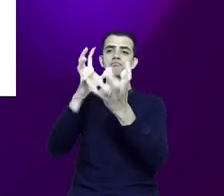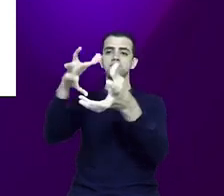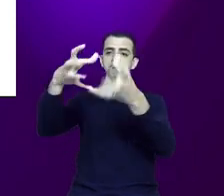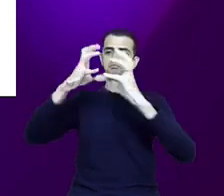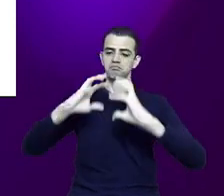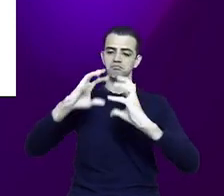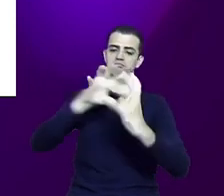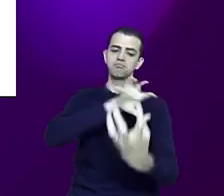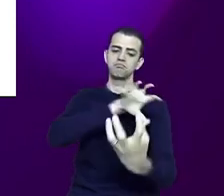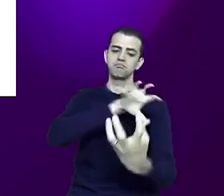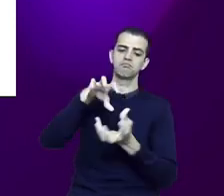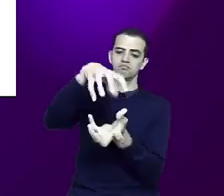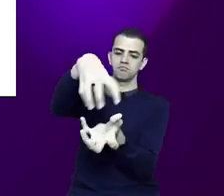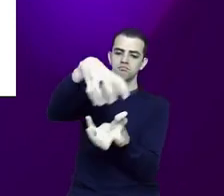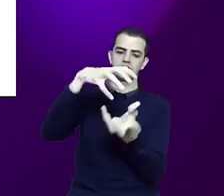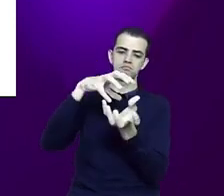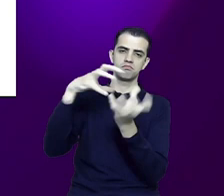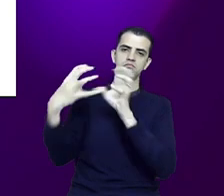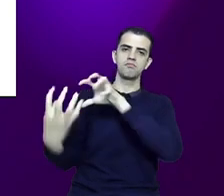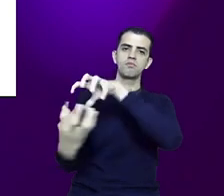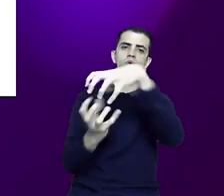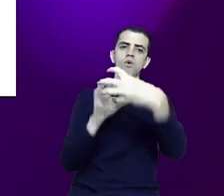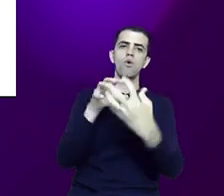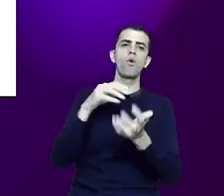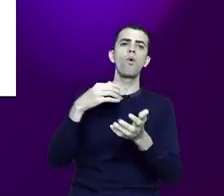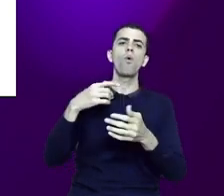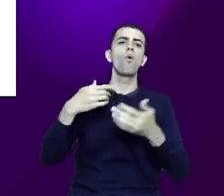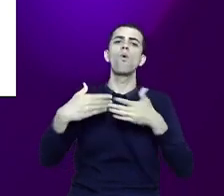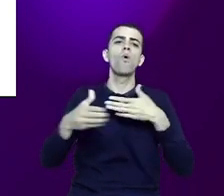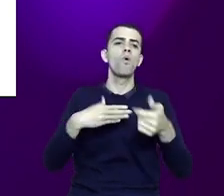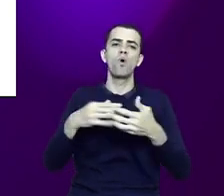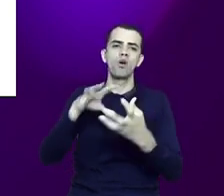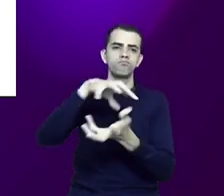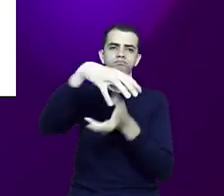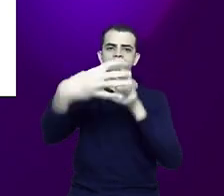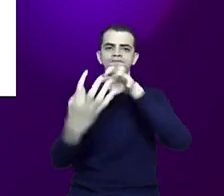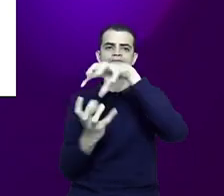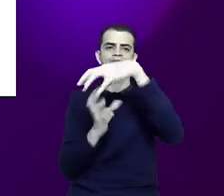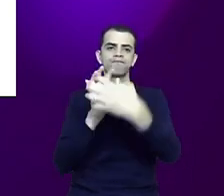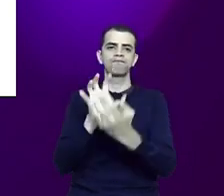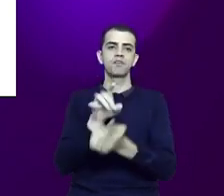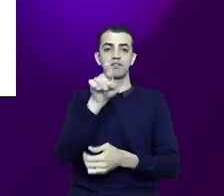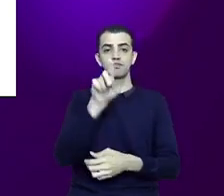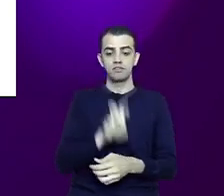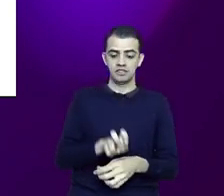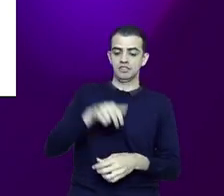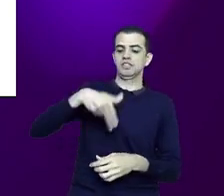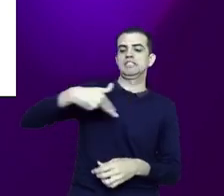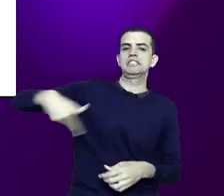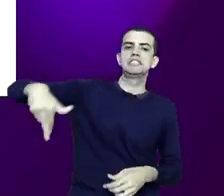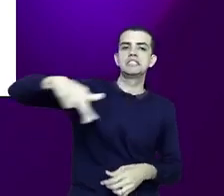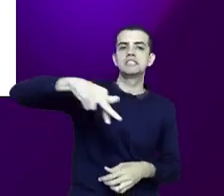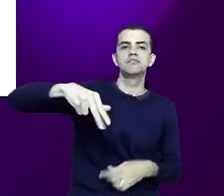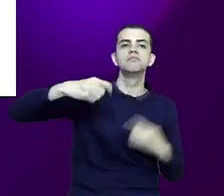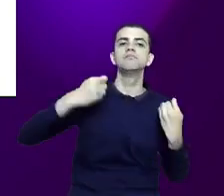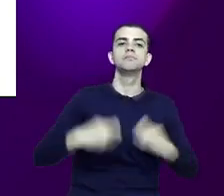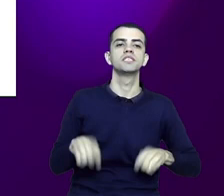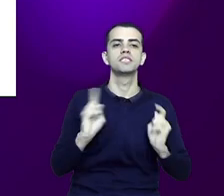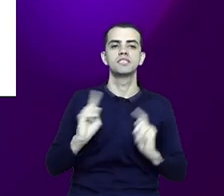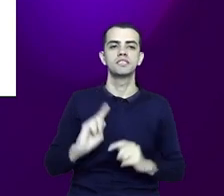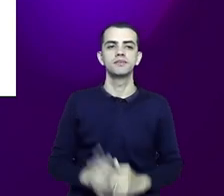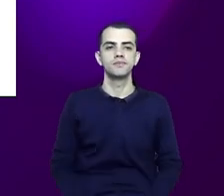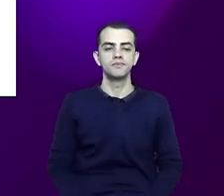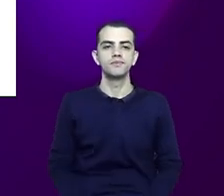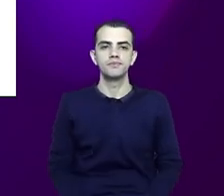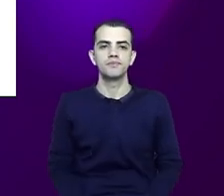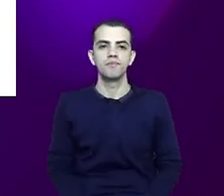desejar, frontal, axial, sagital, coronal, enfim, sem você ter a necessidade de se deslocar ao redor da imagem. E o que a